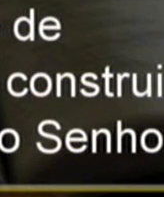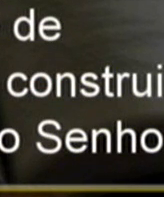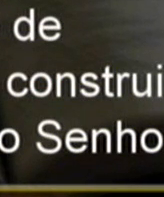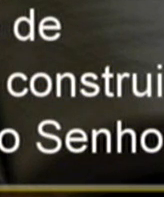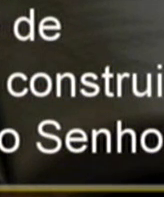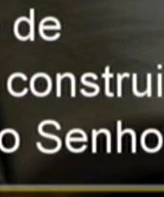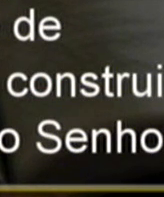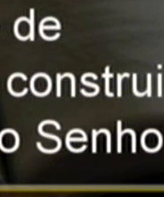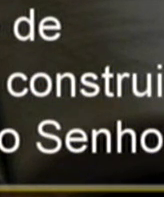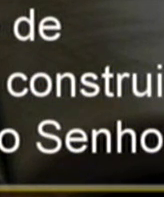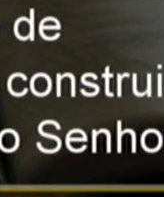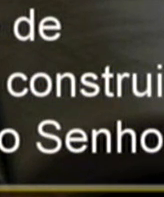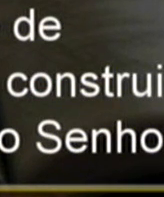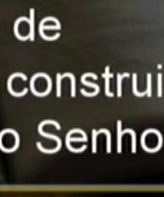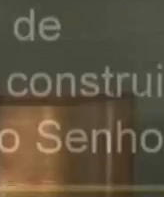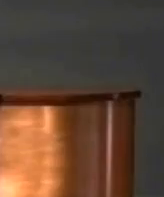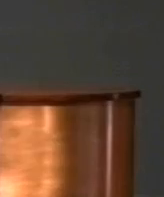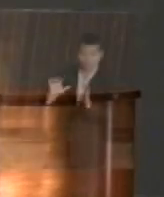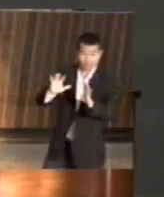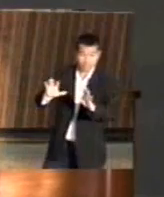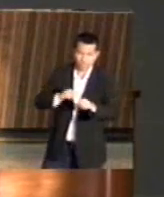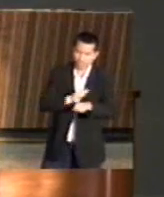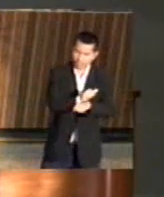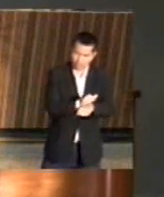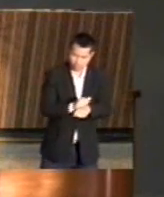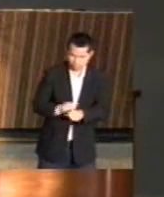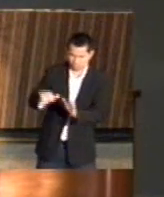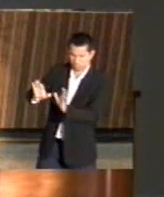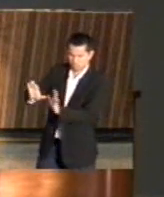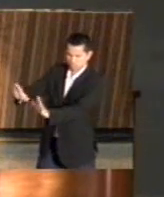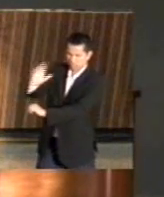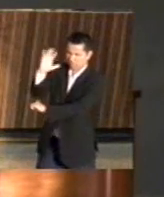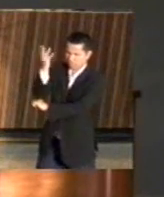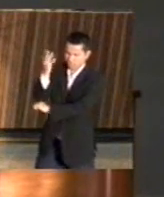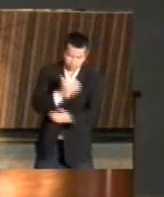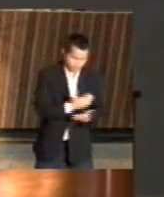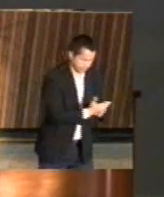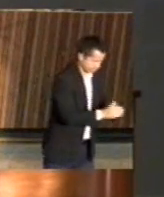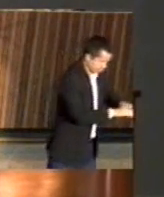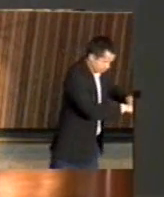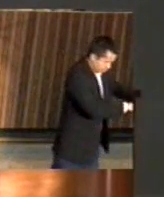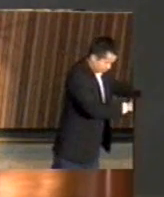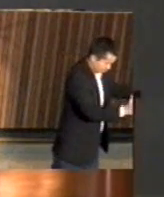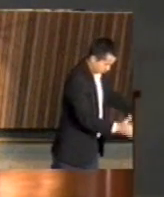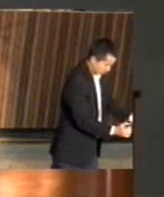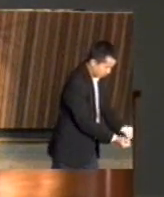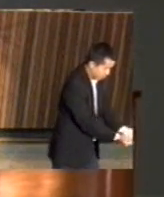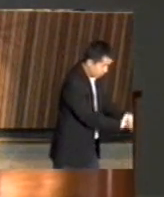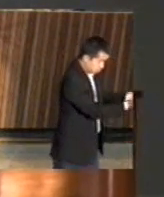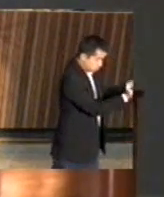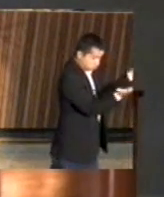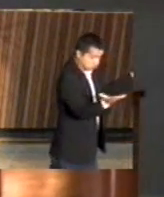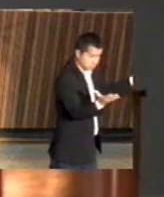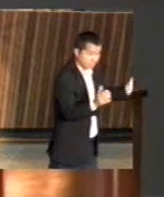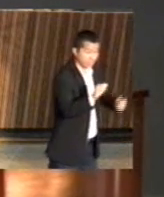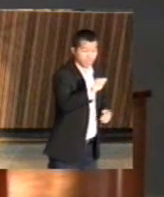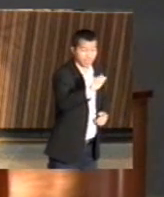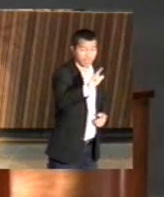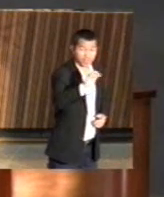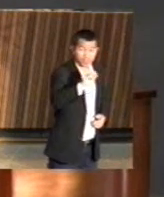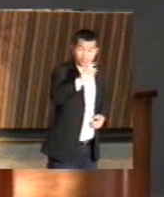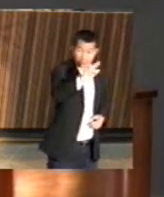para Deus, o Senhor. Talvez uma das questões mais difíceis de serem